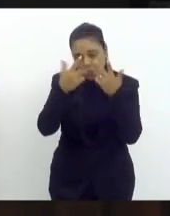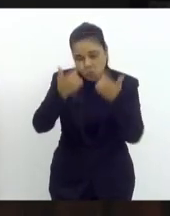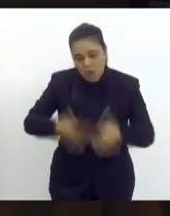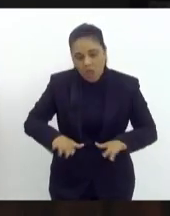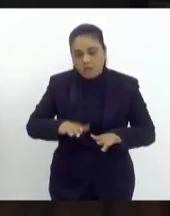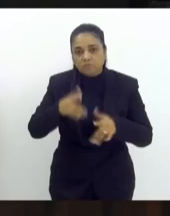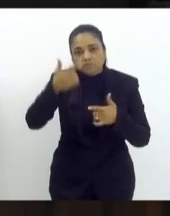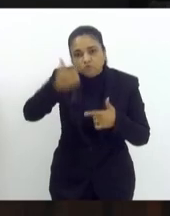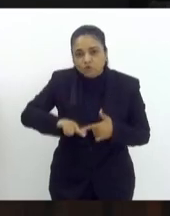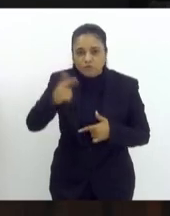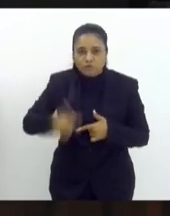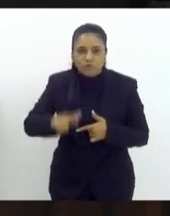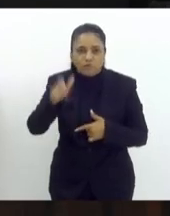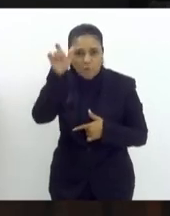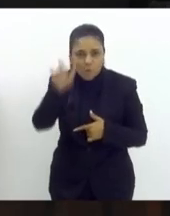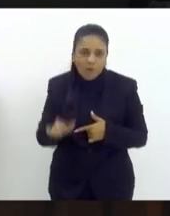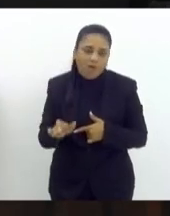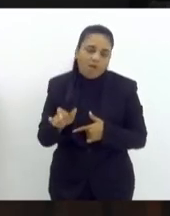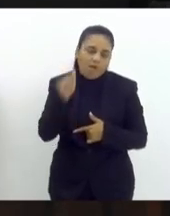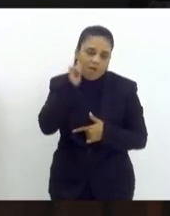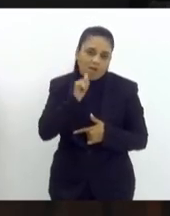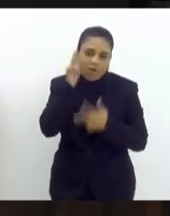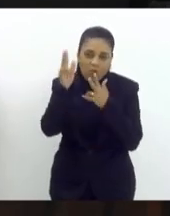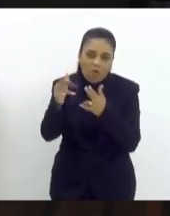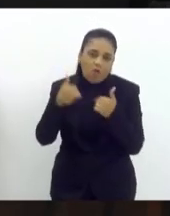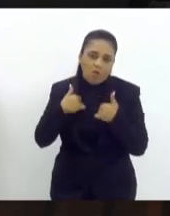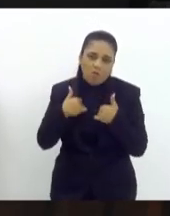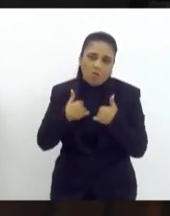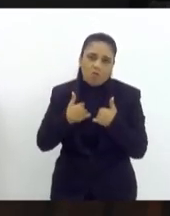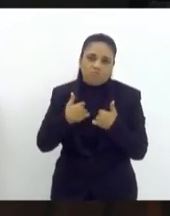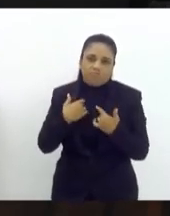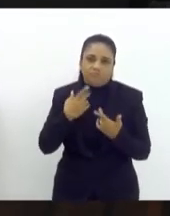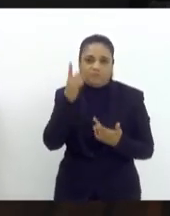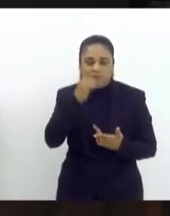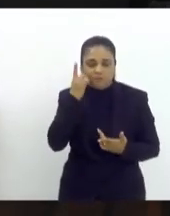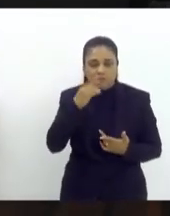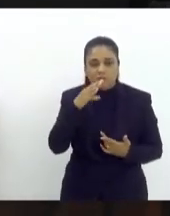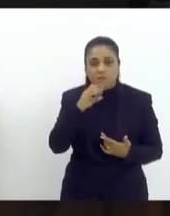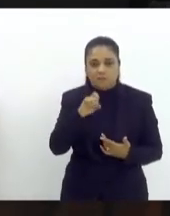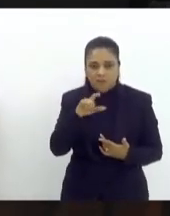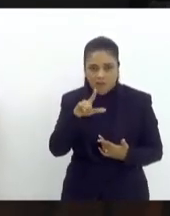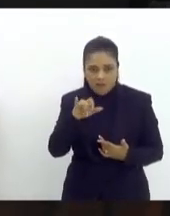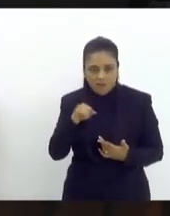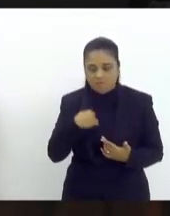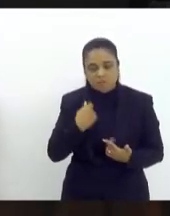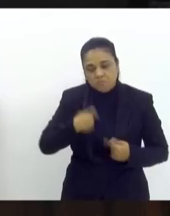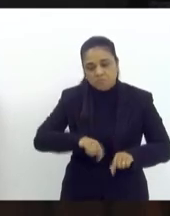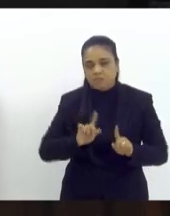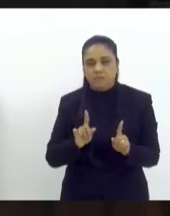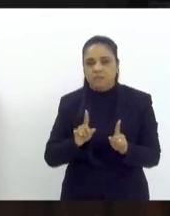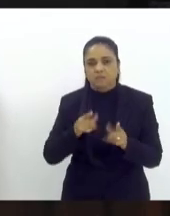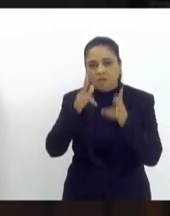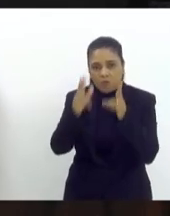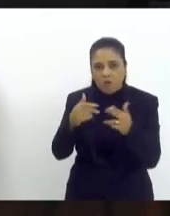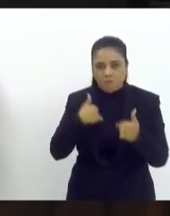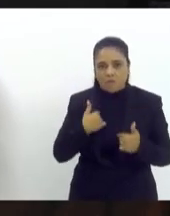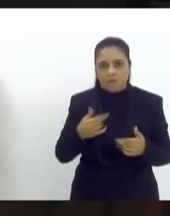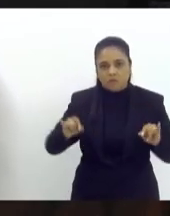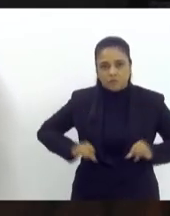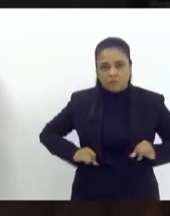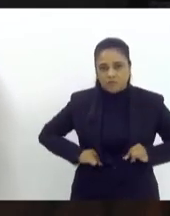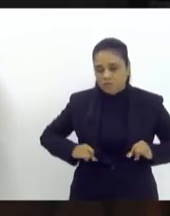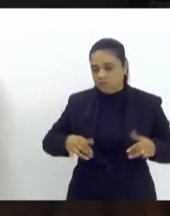as próximas deputada Célia não passarão e não devem não precisam passar por isso obrigado